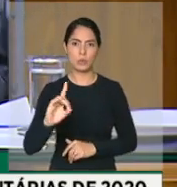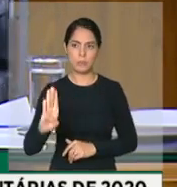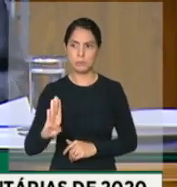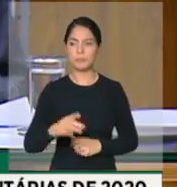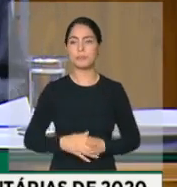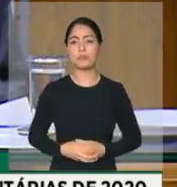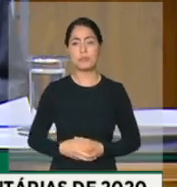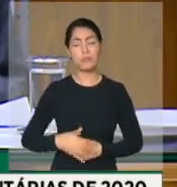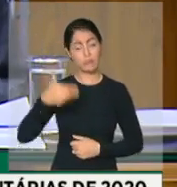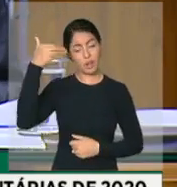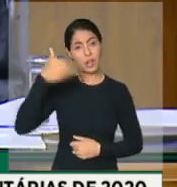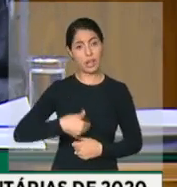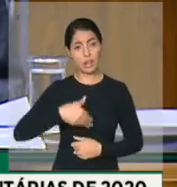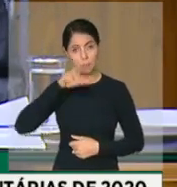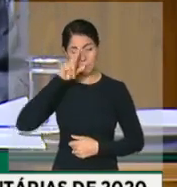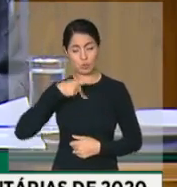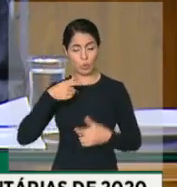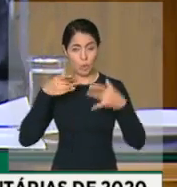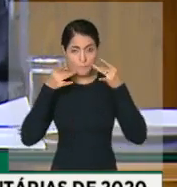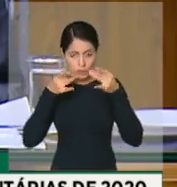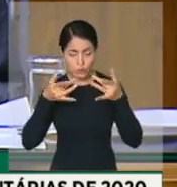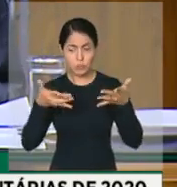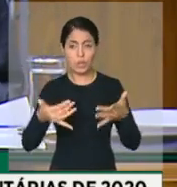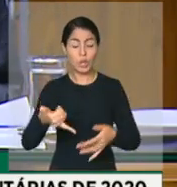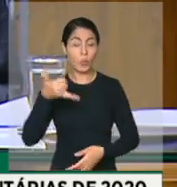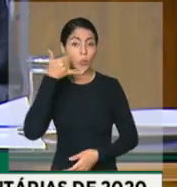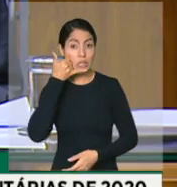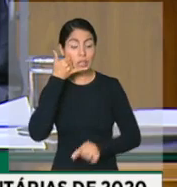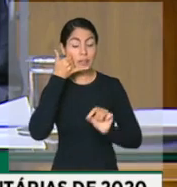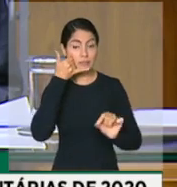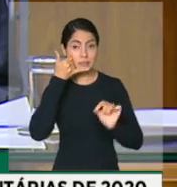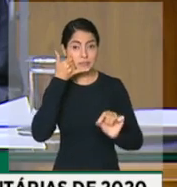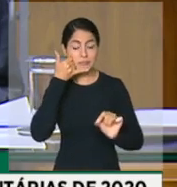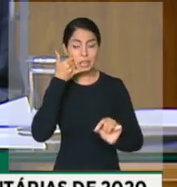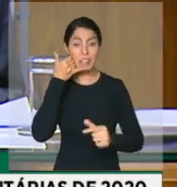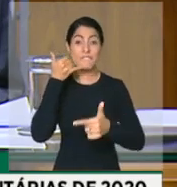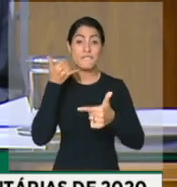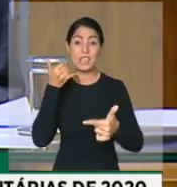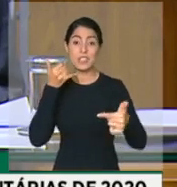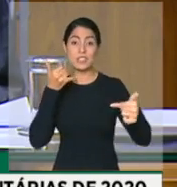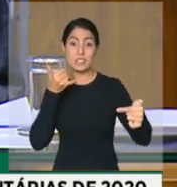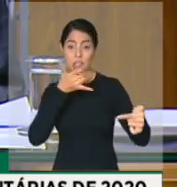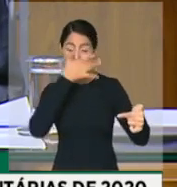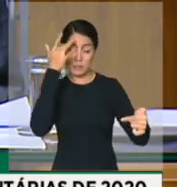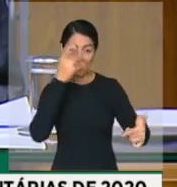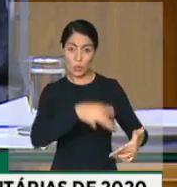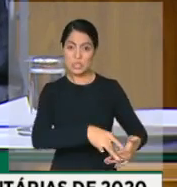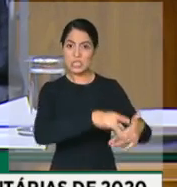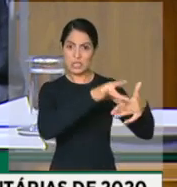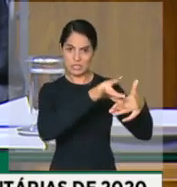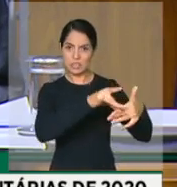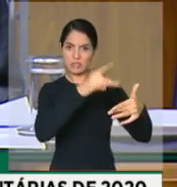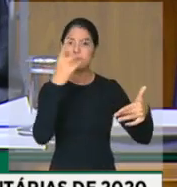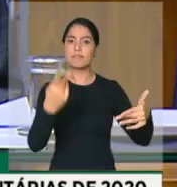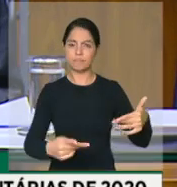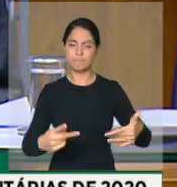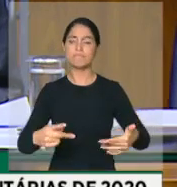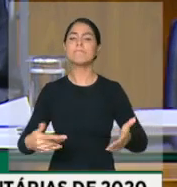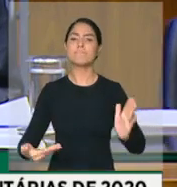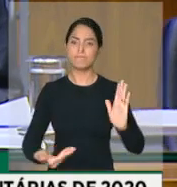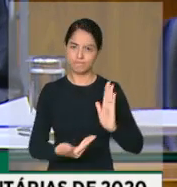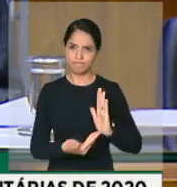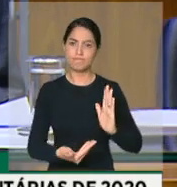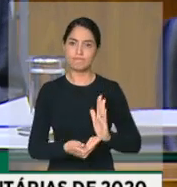eu pessoalmente liguei, deputado Ricardo Barros, para os 27 líderes desta casa, da Câmara